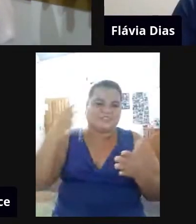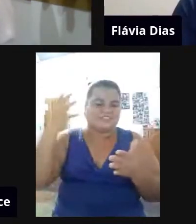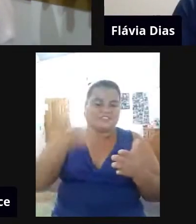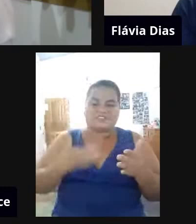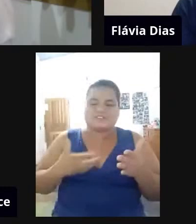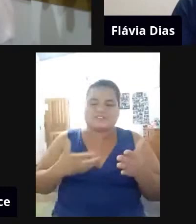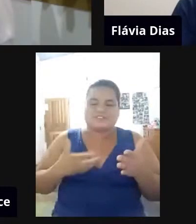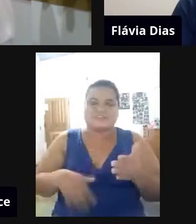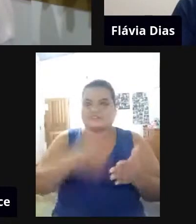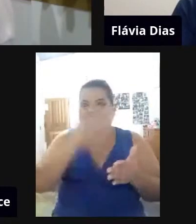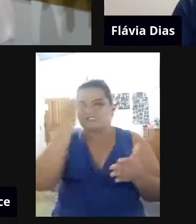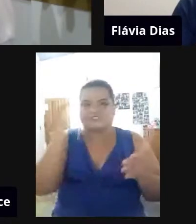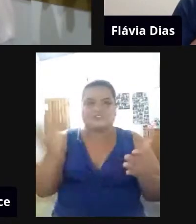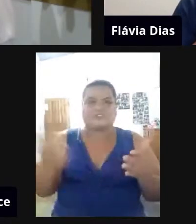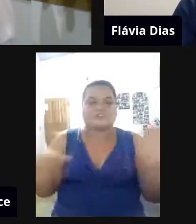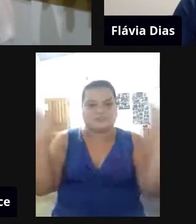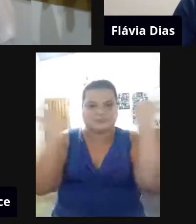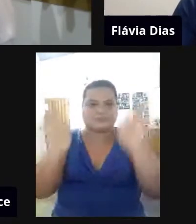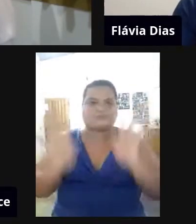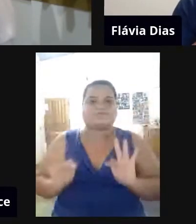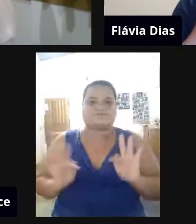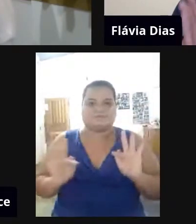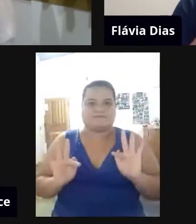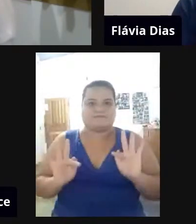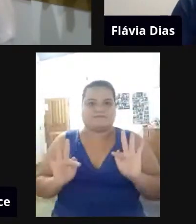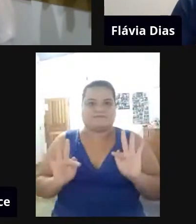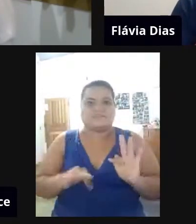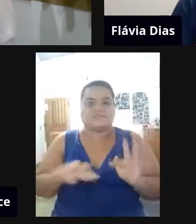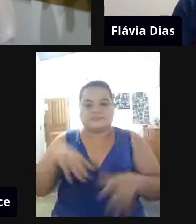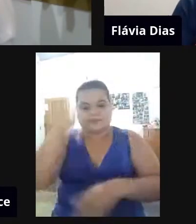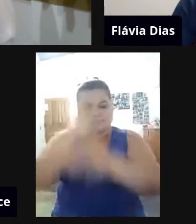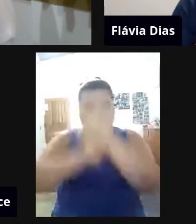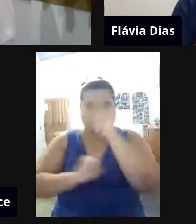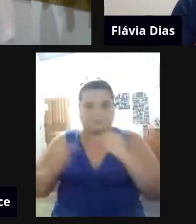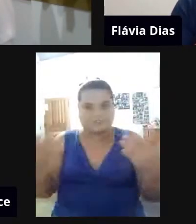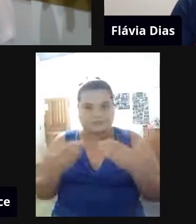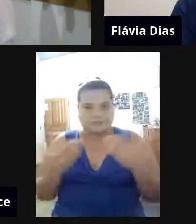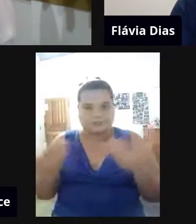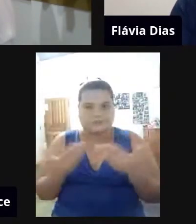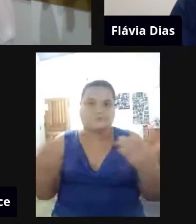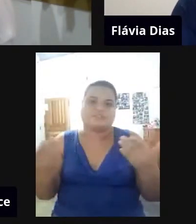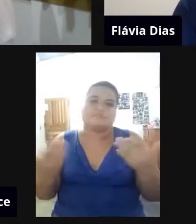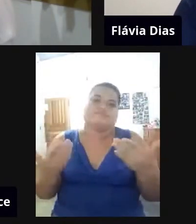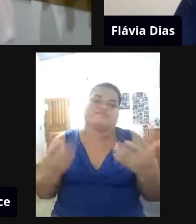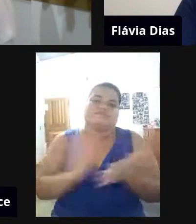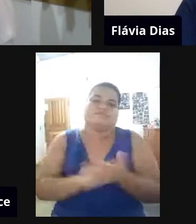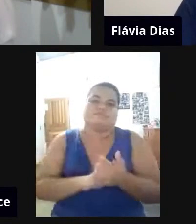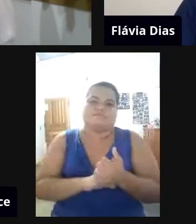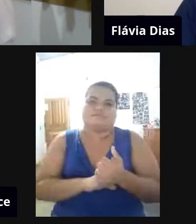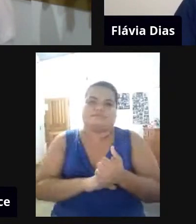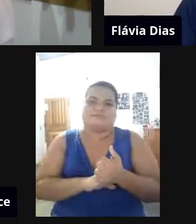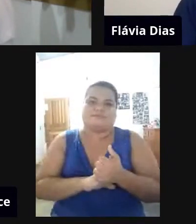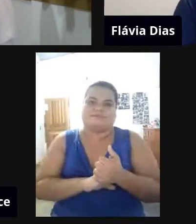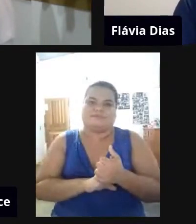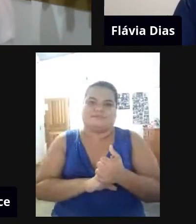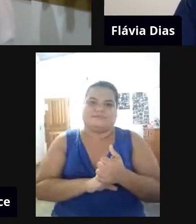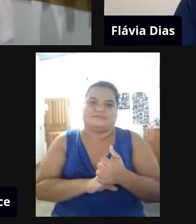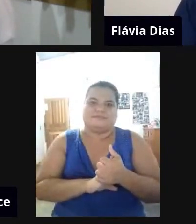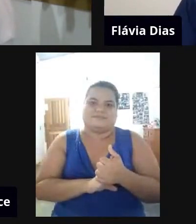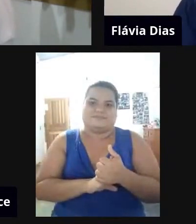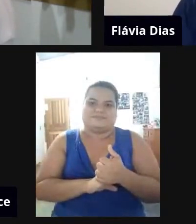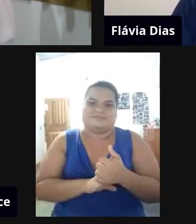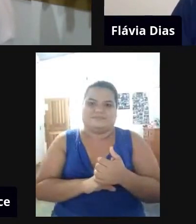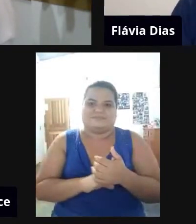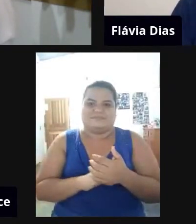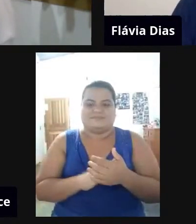muito, muito feliz com o que ouviu e o que viu nessa palestra de hoje. Maravilha, parabenizando você. Fique à